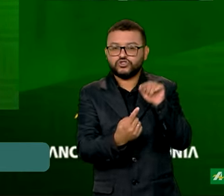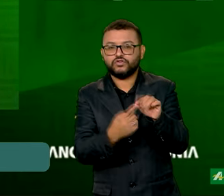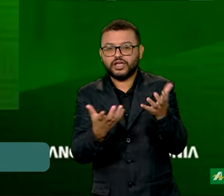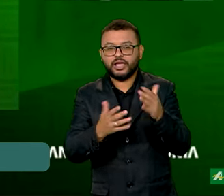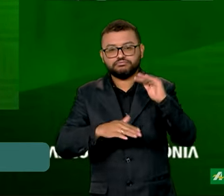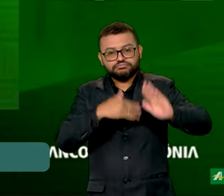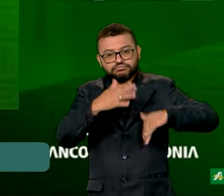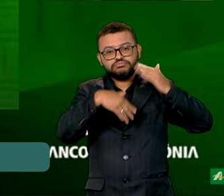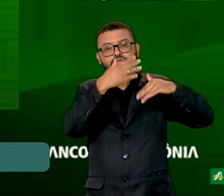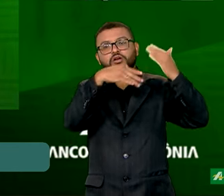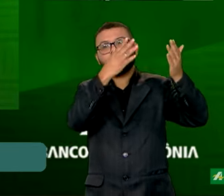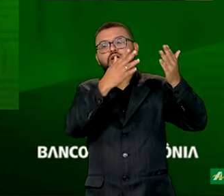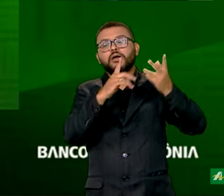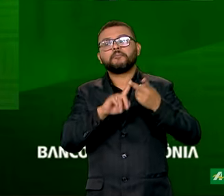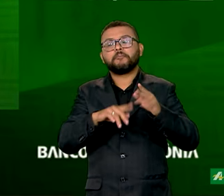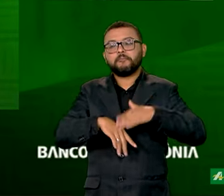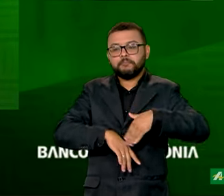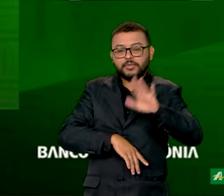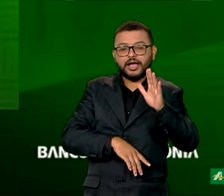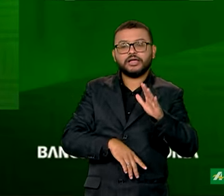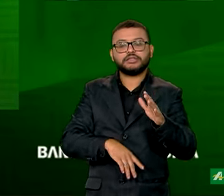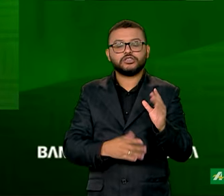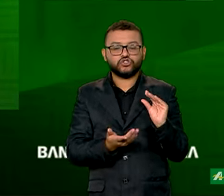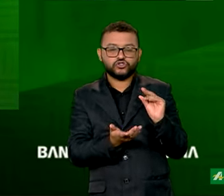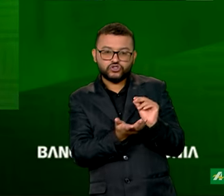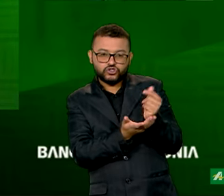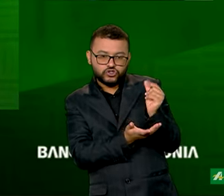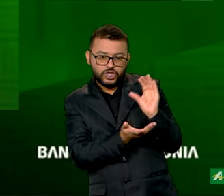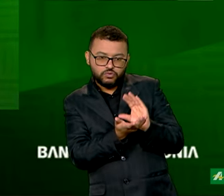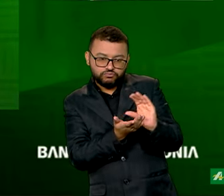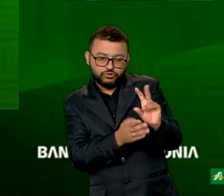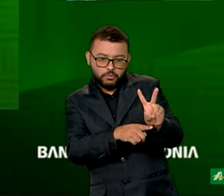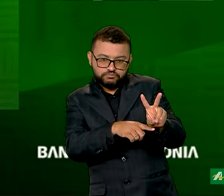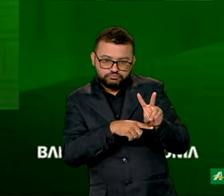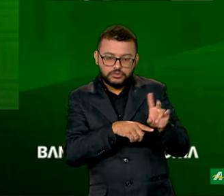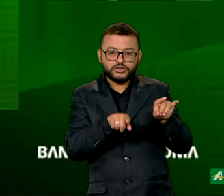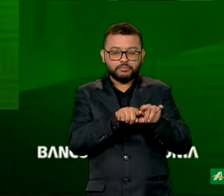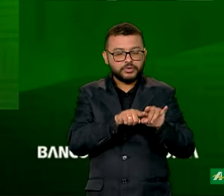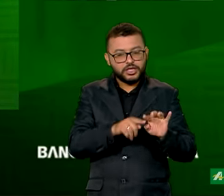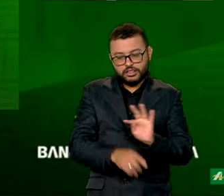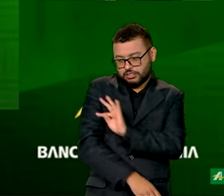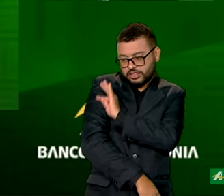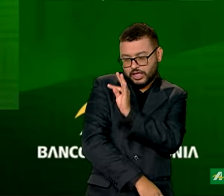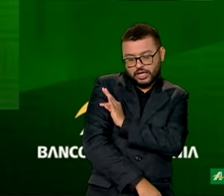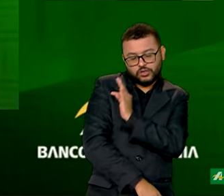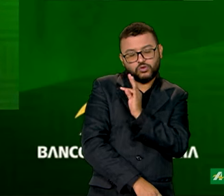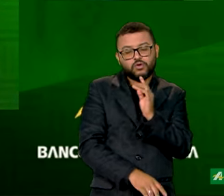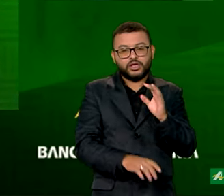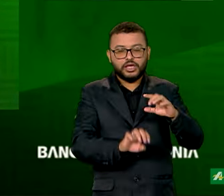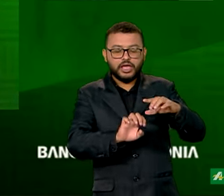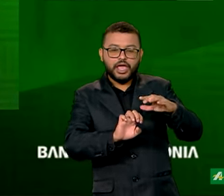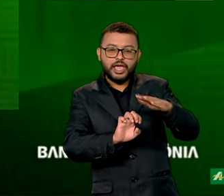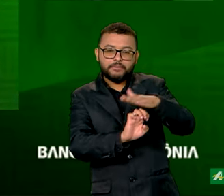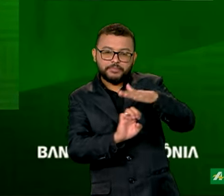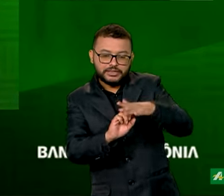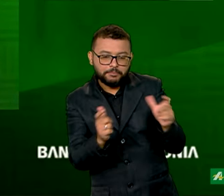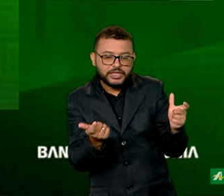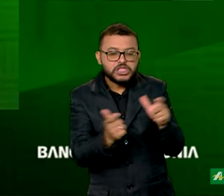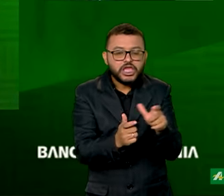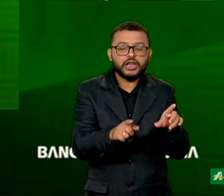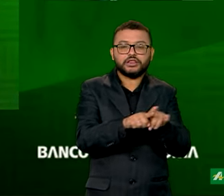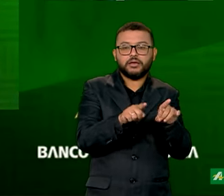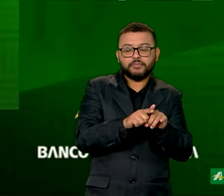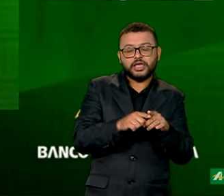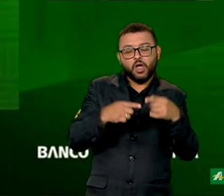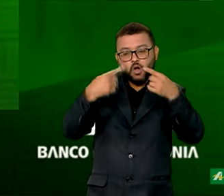desenvolvimento da região de levar o crédito juntamente com a assistência técnica pro pequeno levar crédito de qualidade